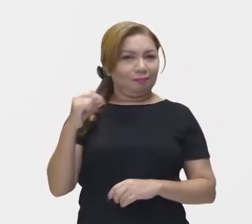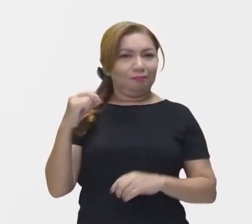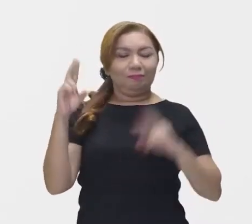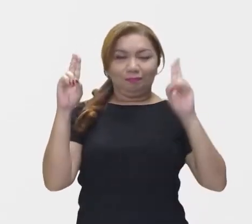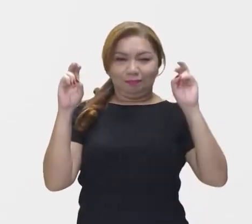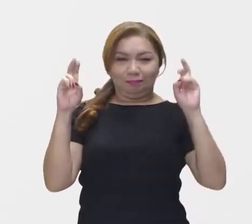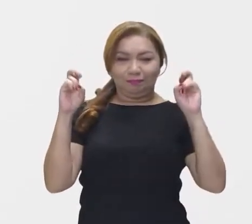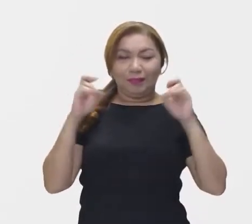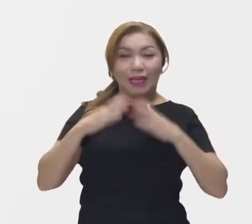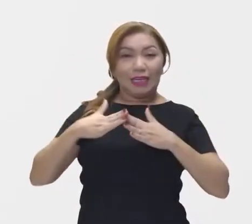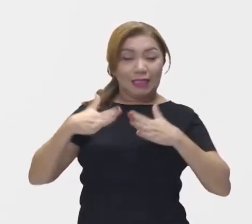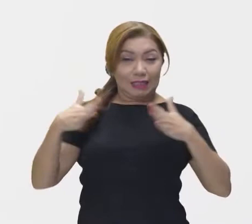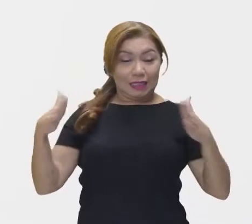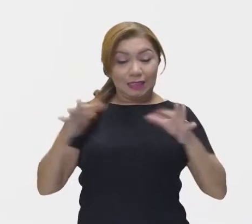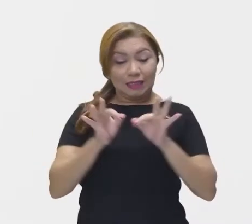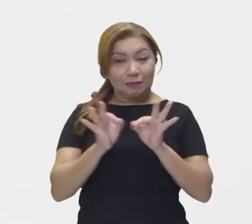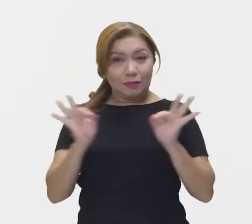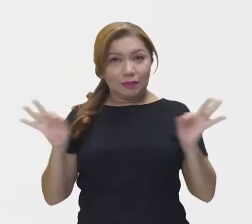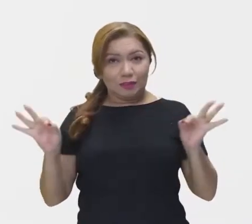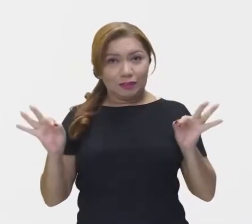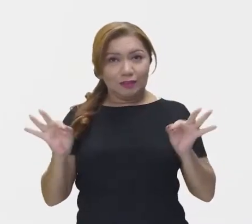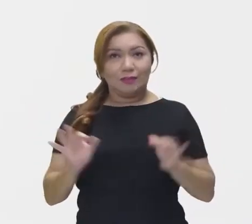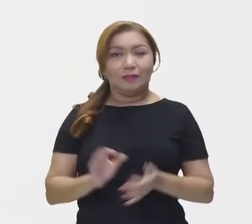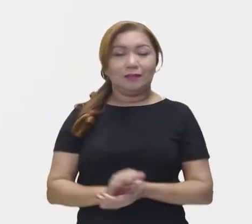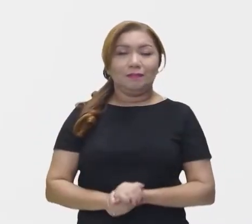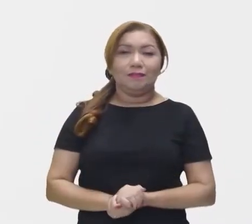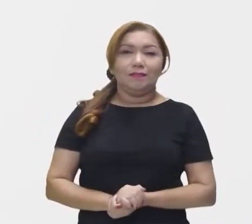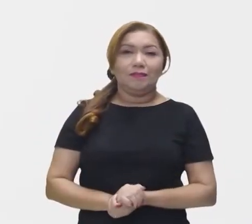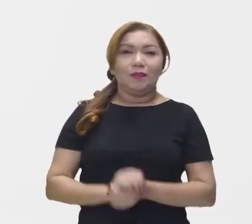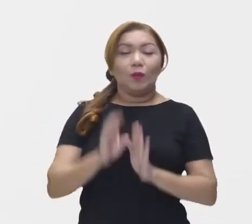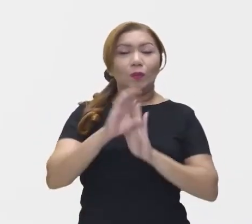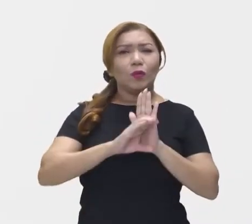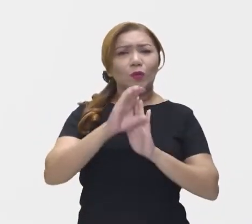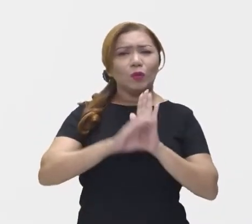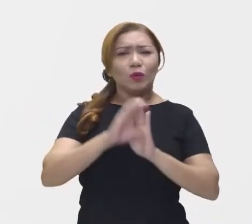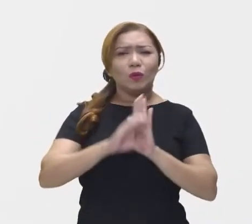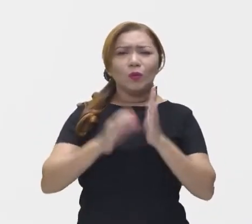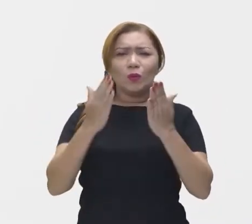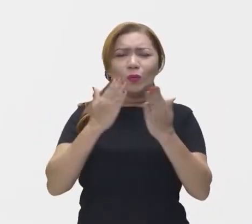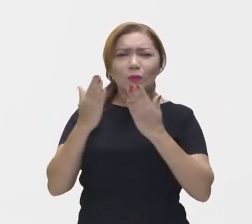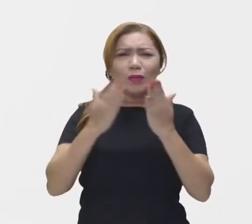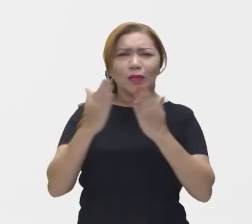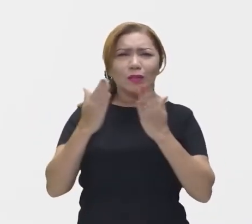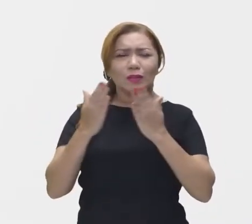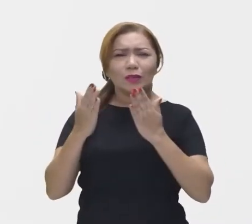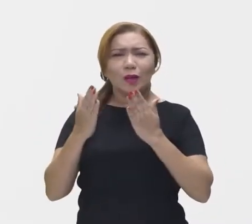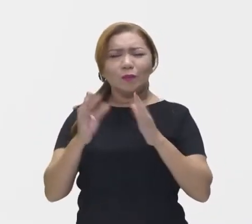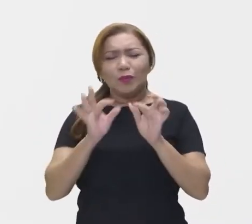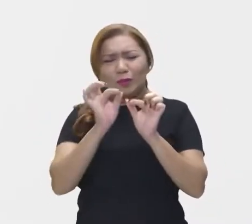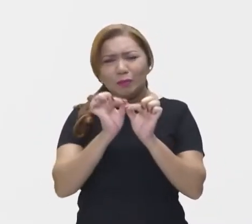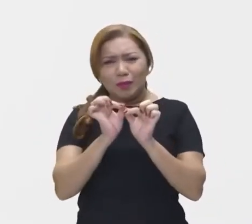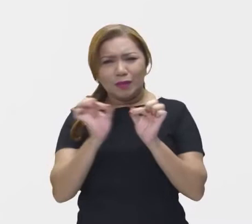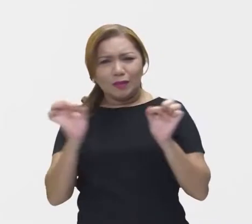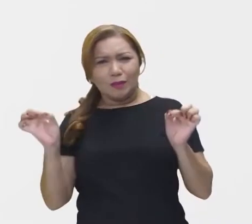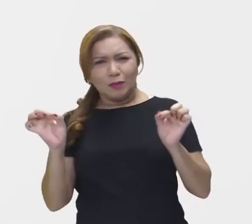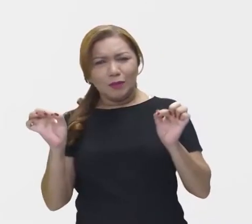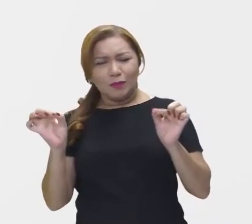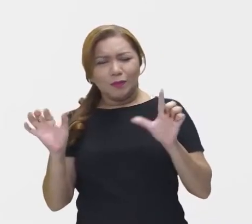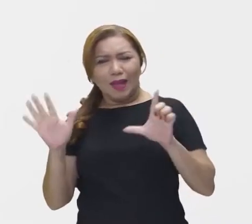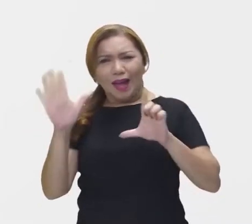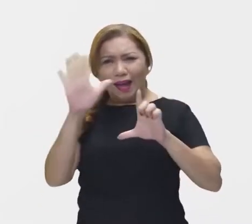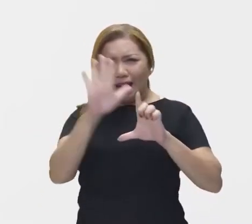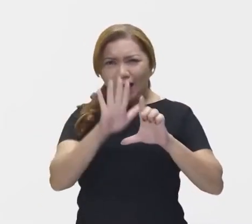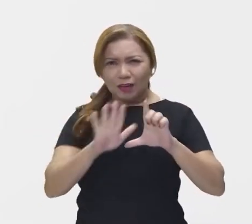eixo grandezas e medidas. O conteúdo, comparação de perímetro e área de